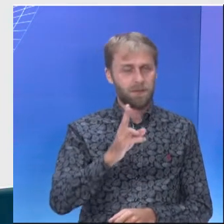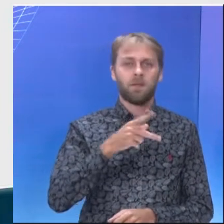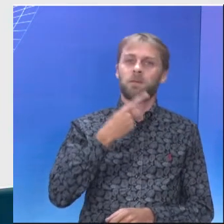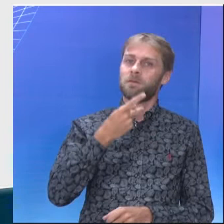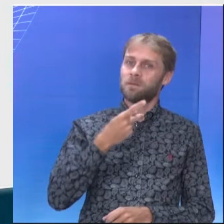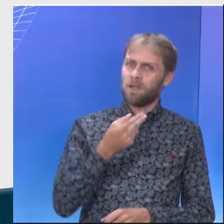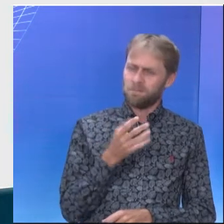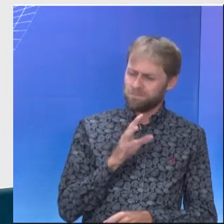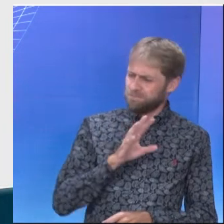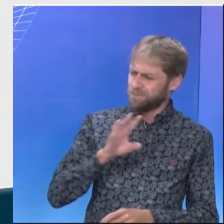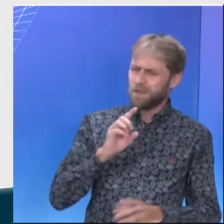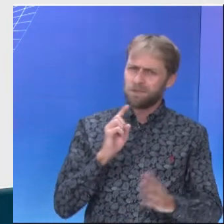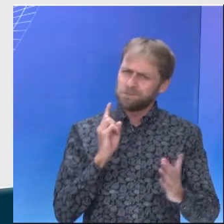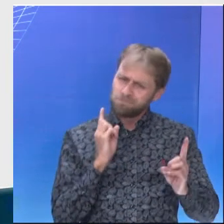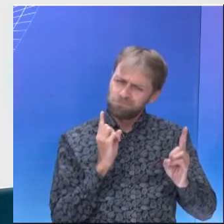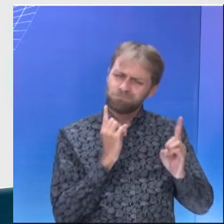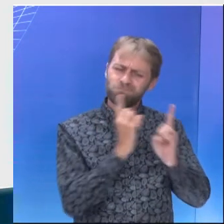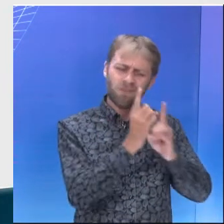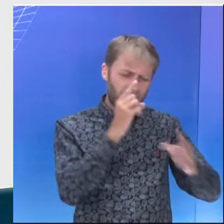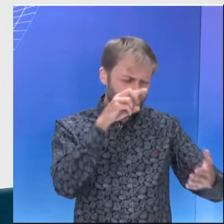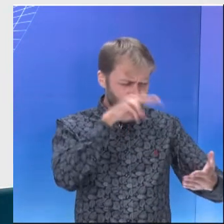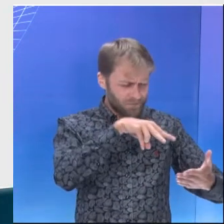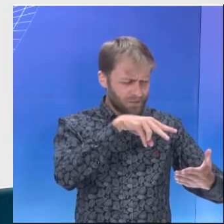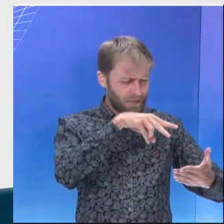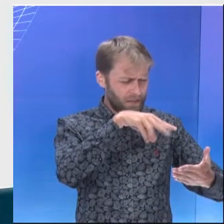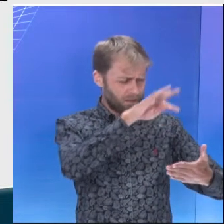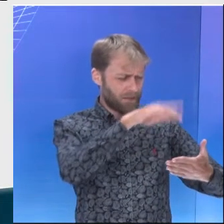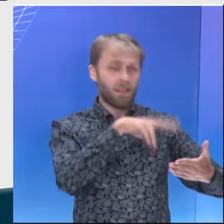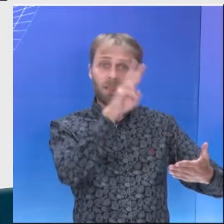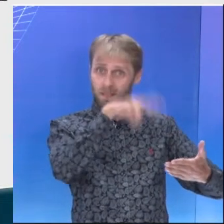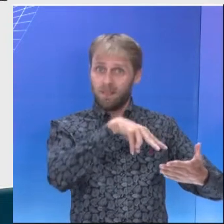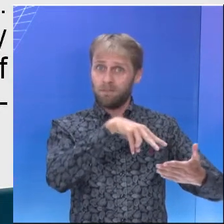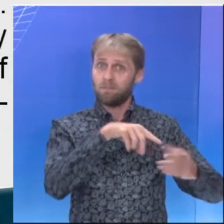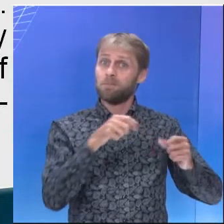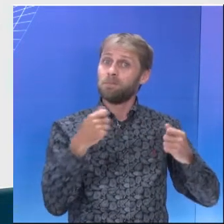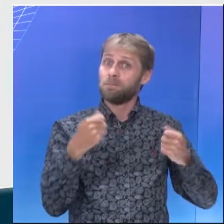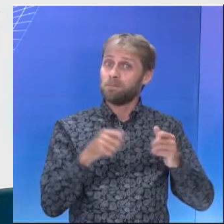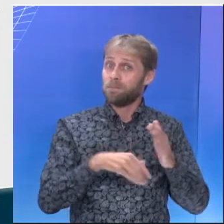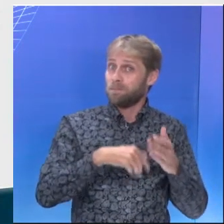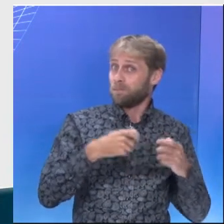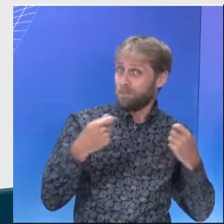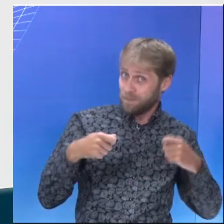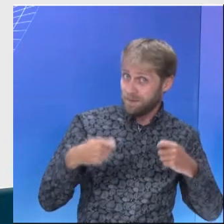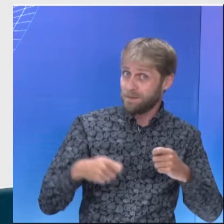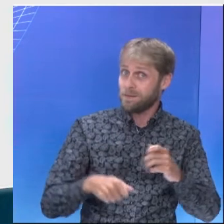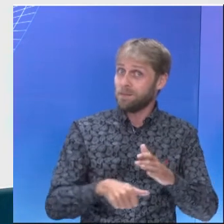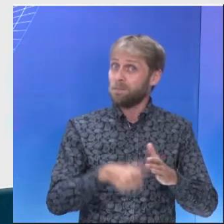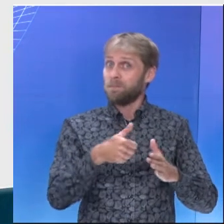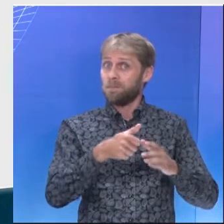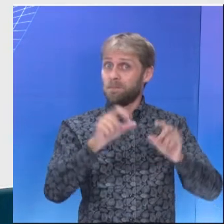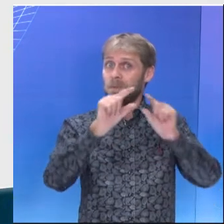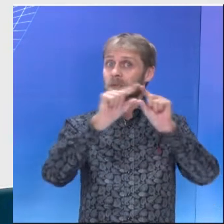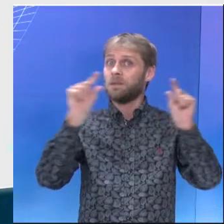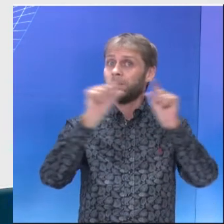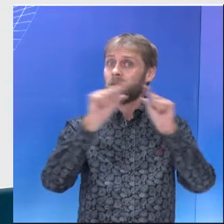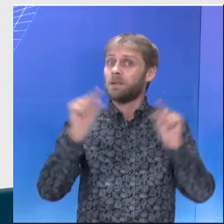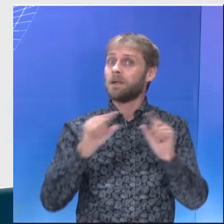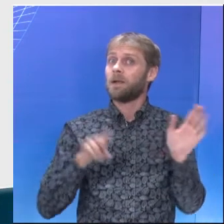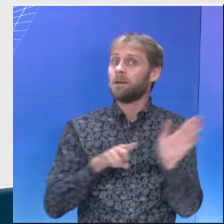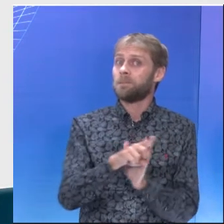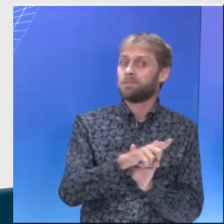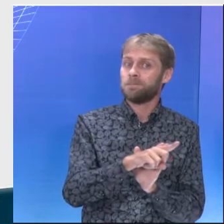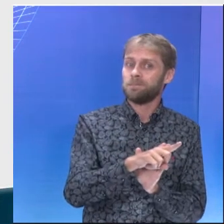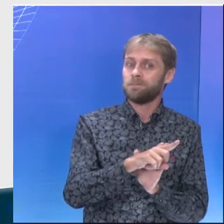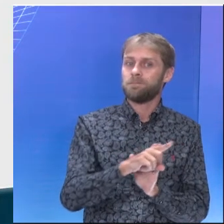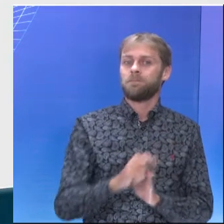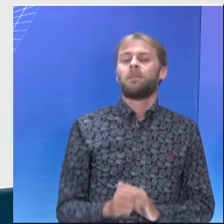não gosto de ir direto para o texto, vou direto para a questão, para a alternativa, vamos lá?